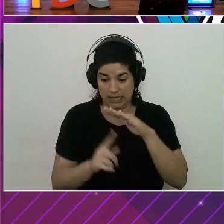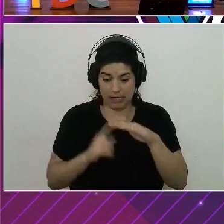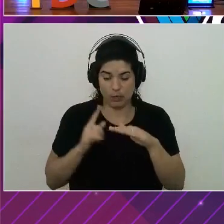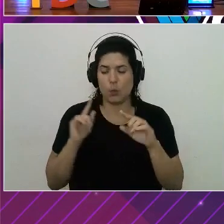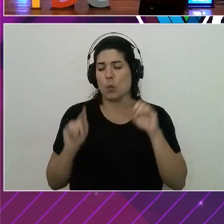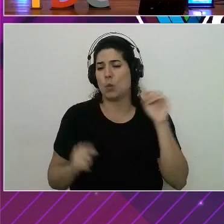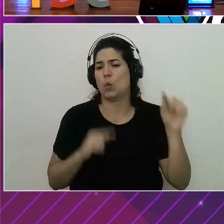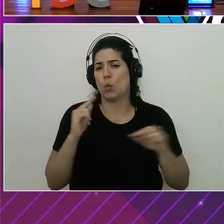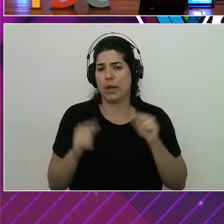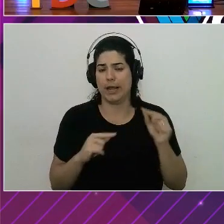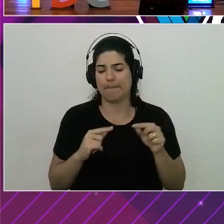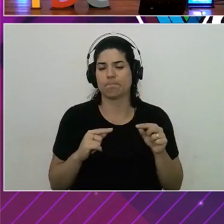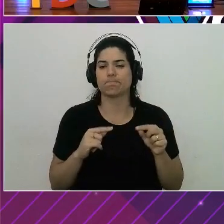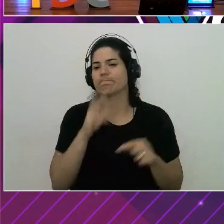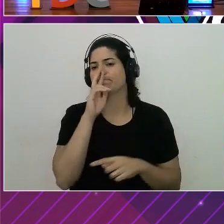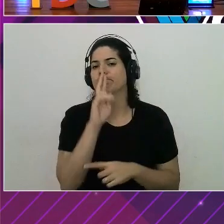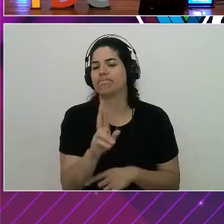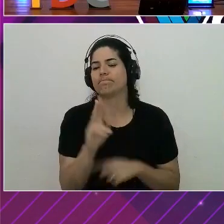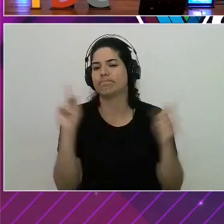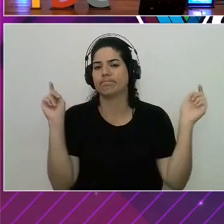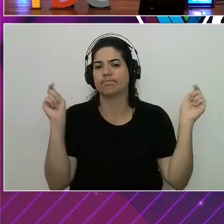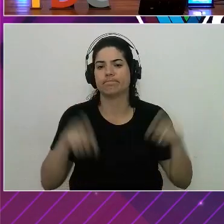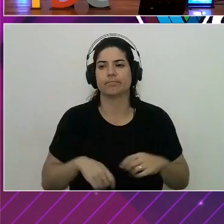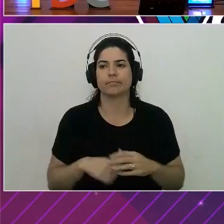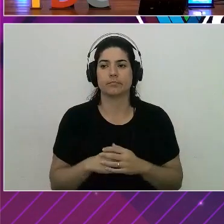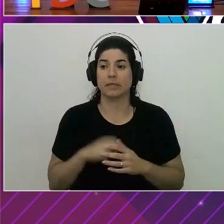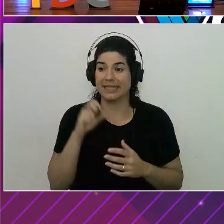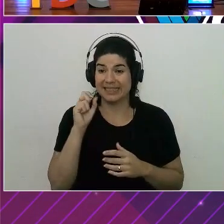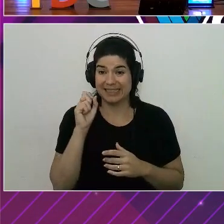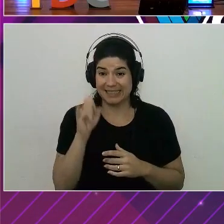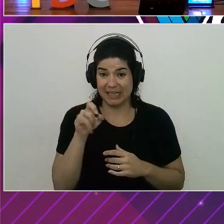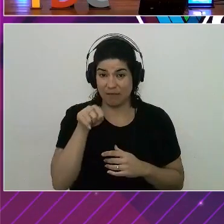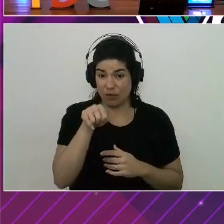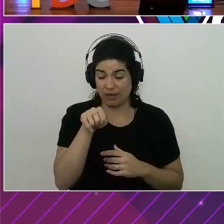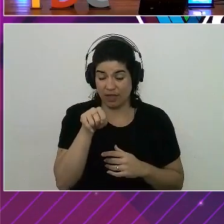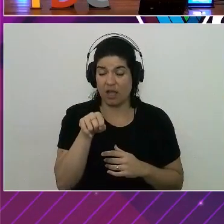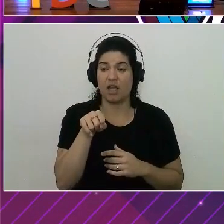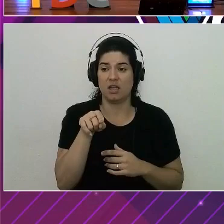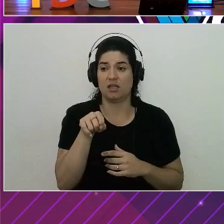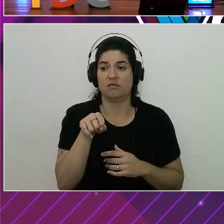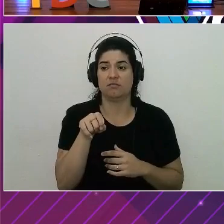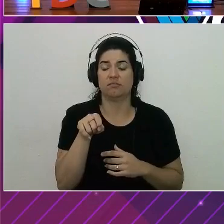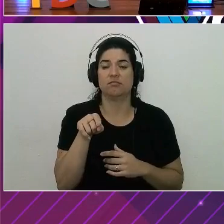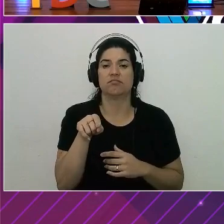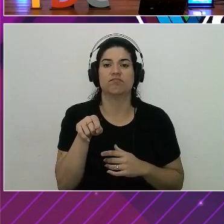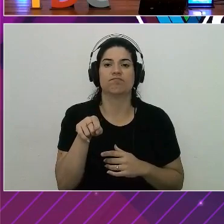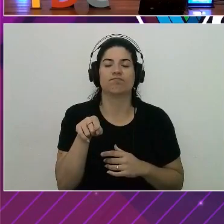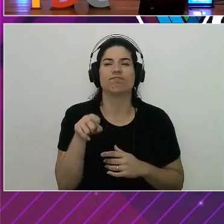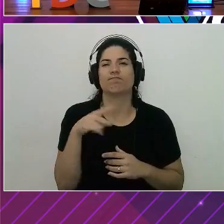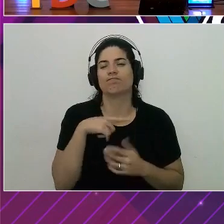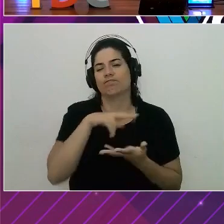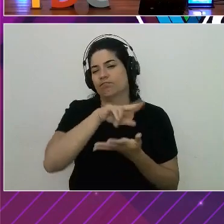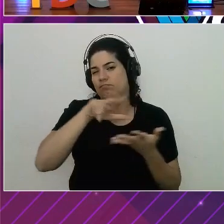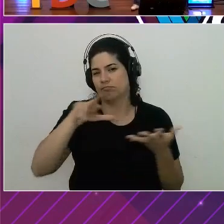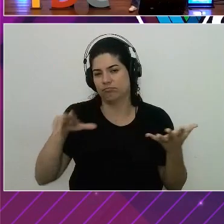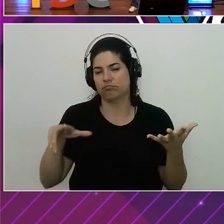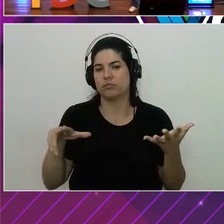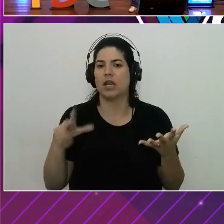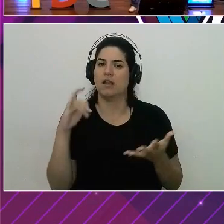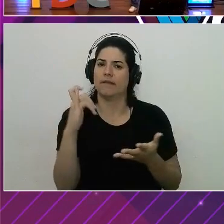a seguinte resposta, né? Se você. Ele desenha vários cenários, né? E a gente consegue dizer: olha, se você